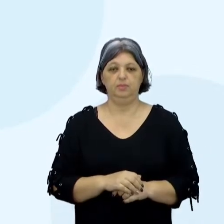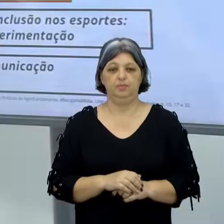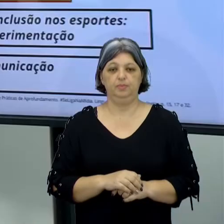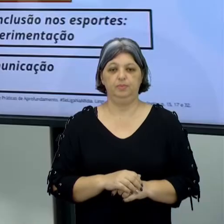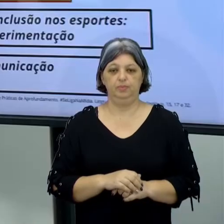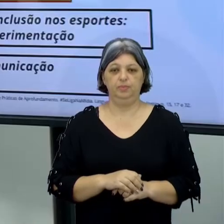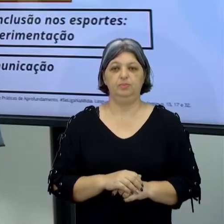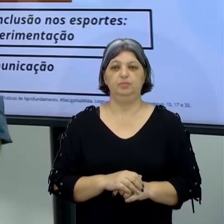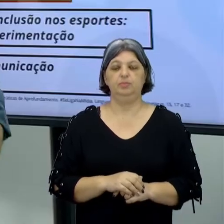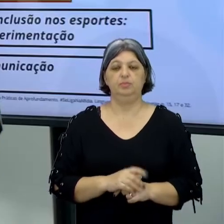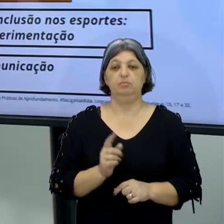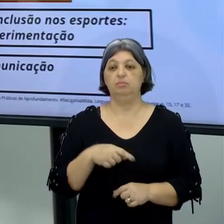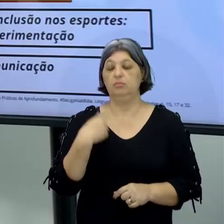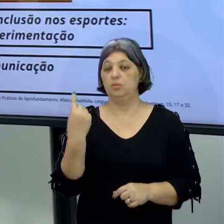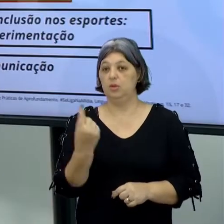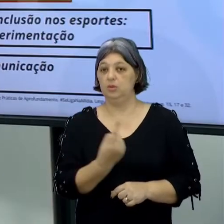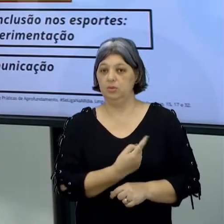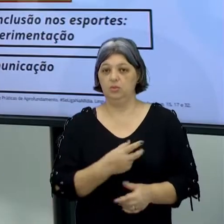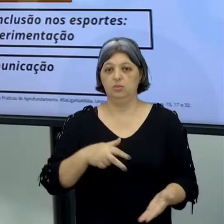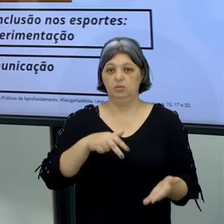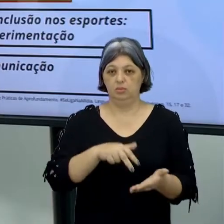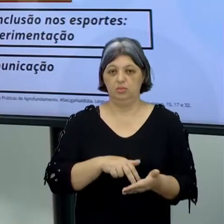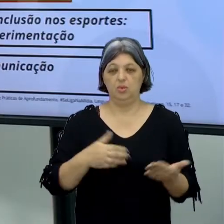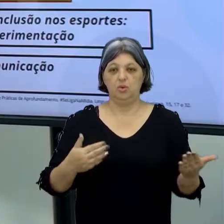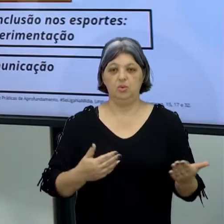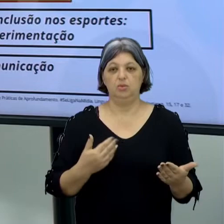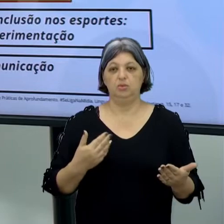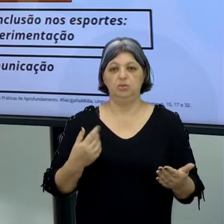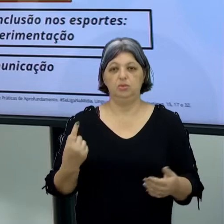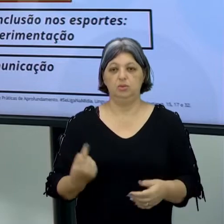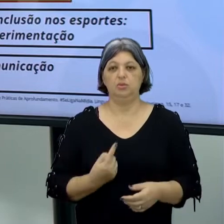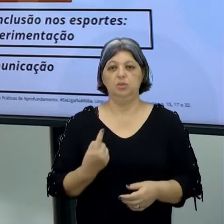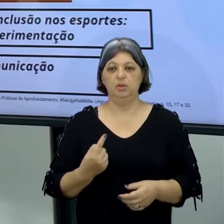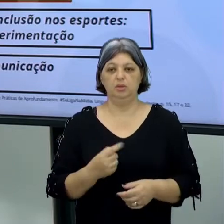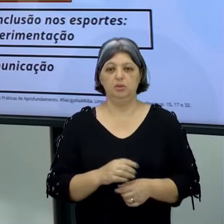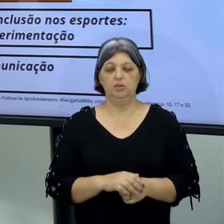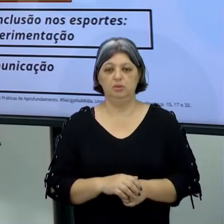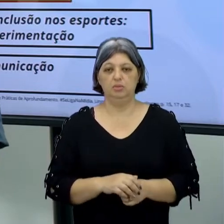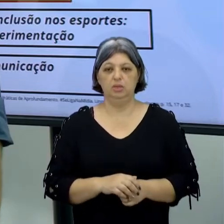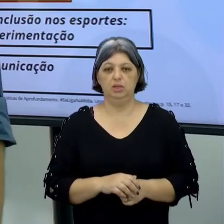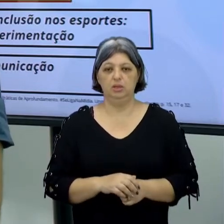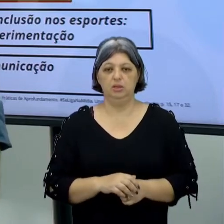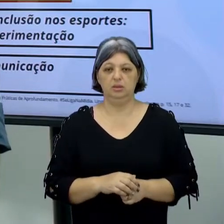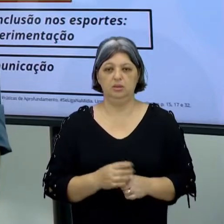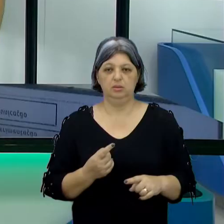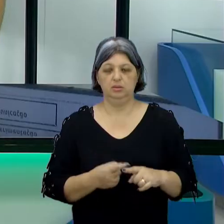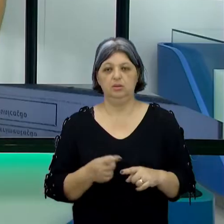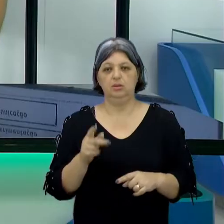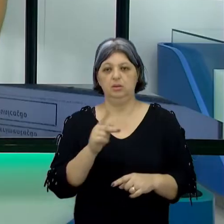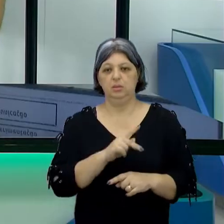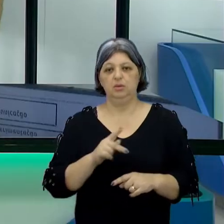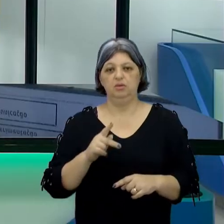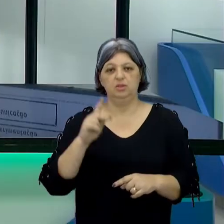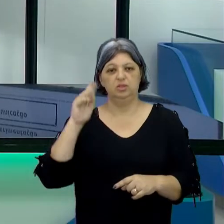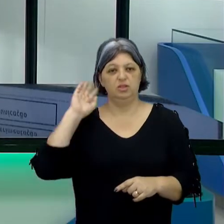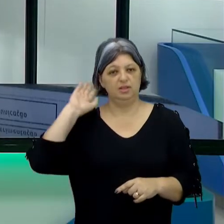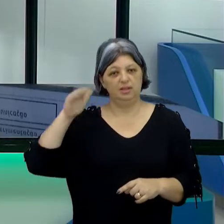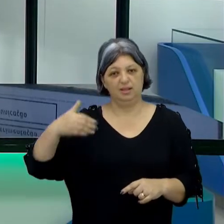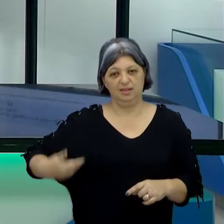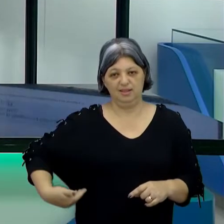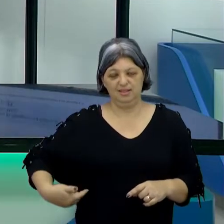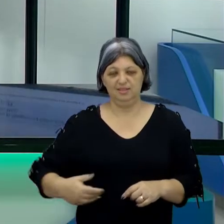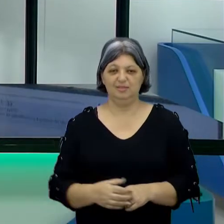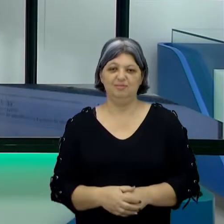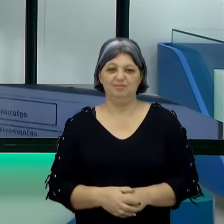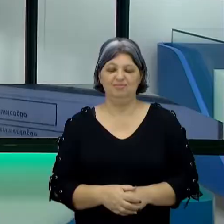Jornalística. Estamos todos aqui e hoje eu não estou sozinho, eu estou acompanhado da minha parceira de sempre, professora Tayana. Primeiro, professora Tayana. Olá,